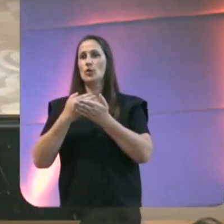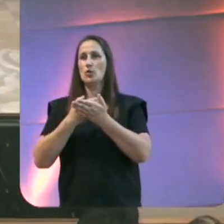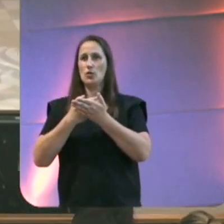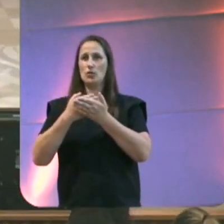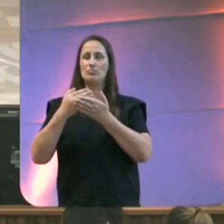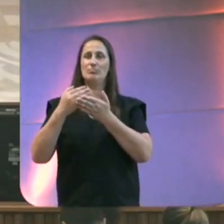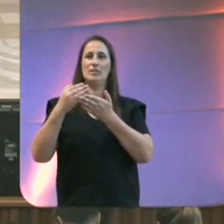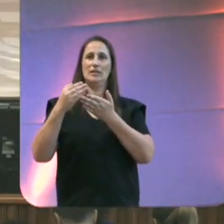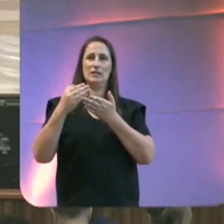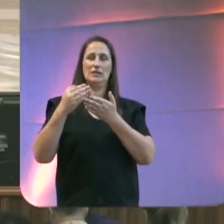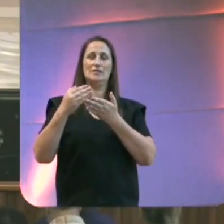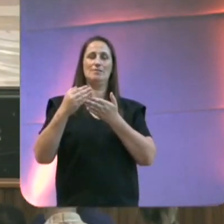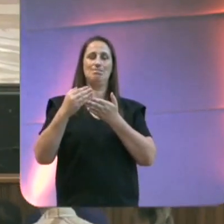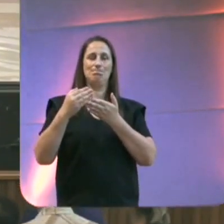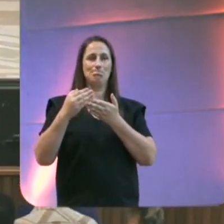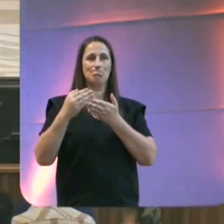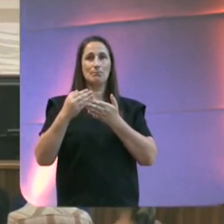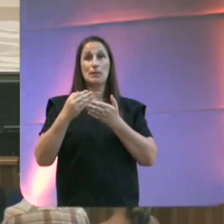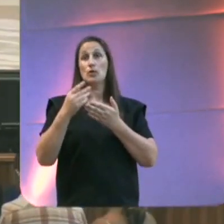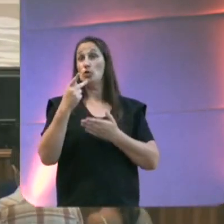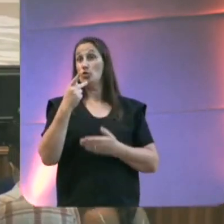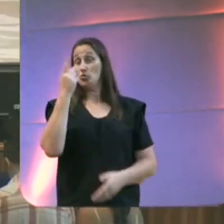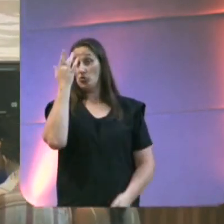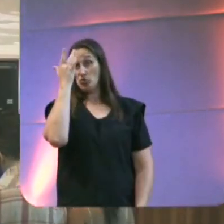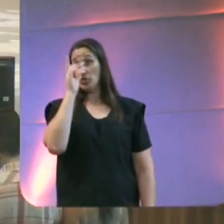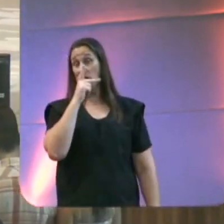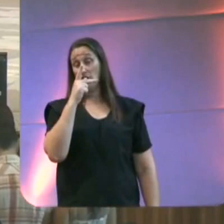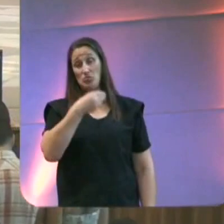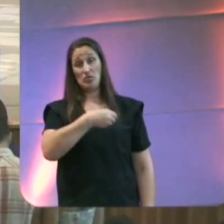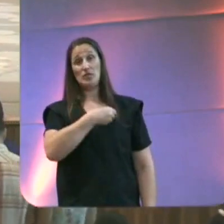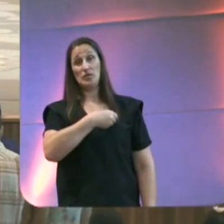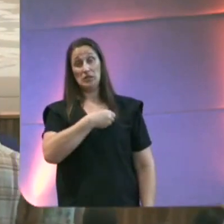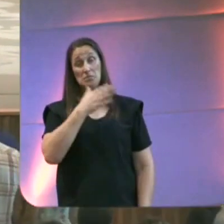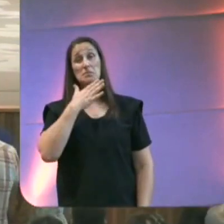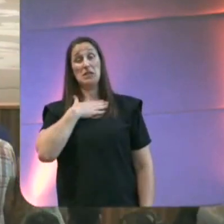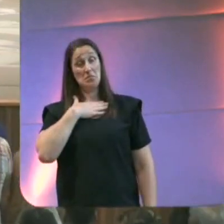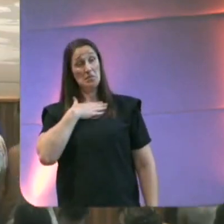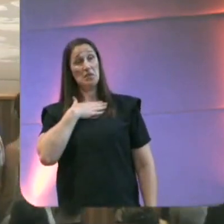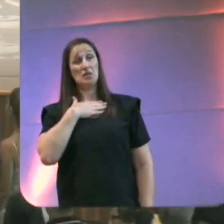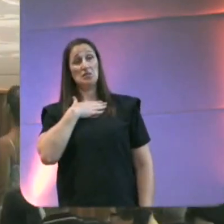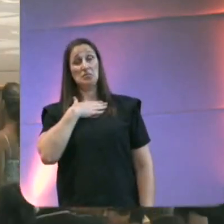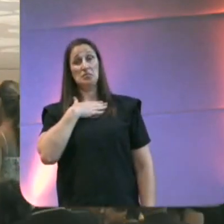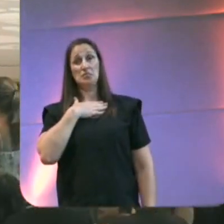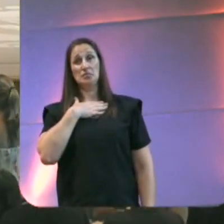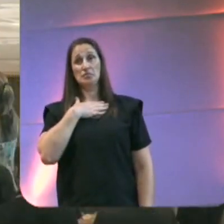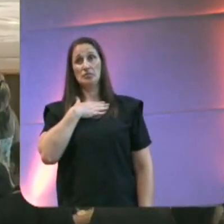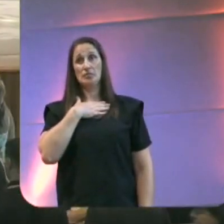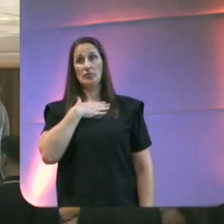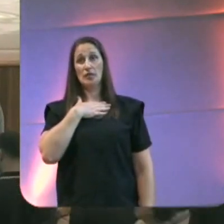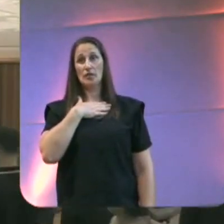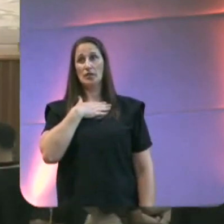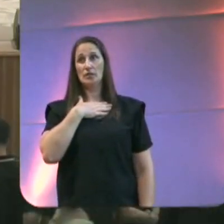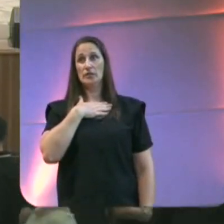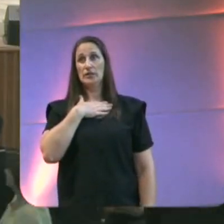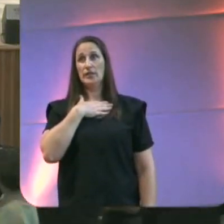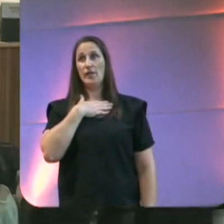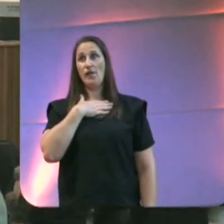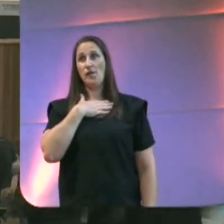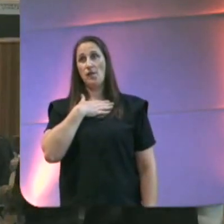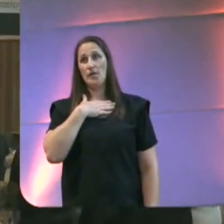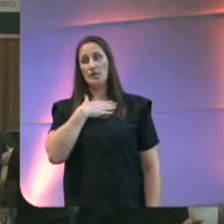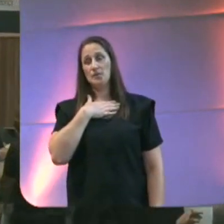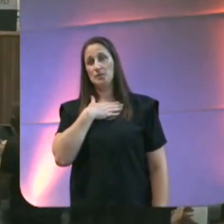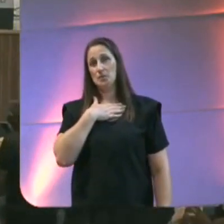Eu não sei na tua vida, estou falando da minha, tá? É verdade, não é verdade? Diz: Senhor, isso aqui vai ser sagrado na